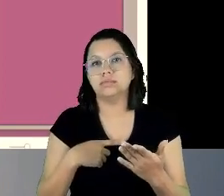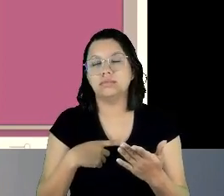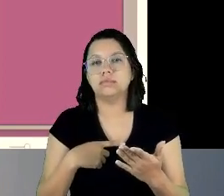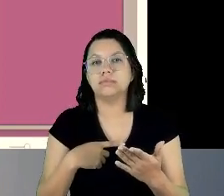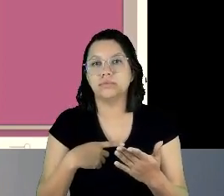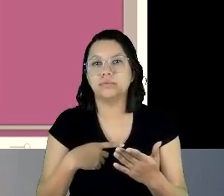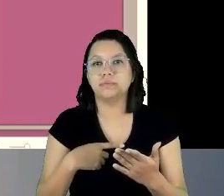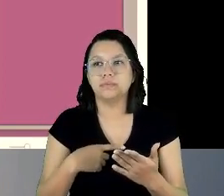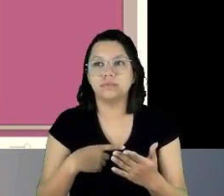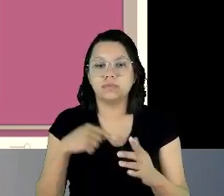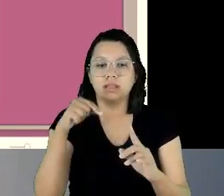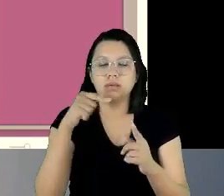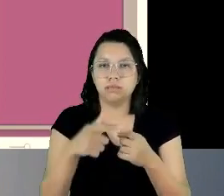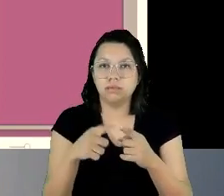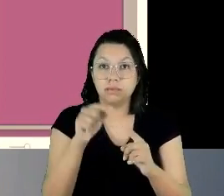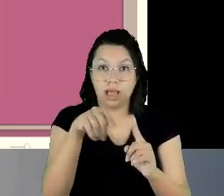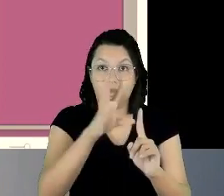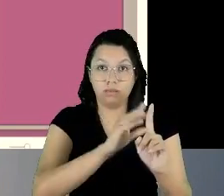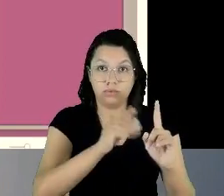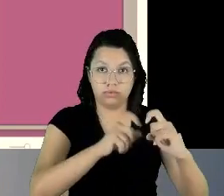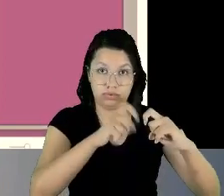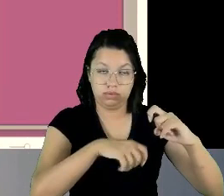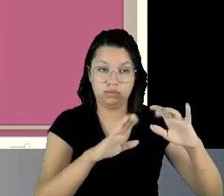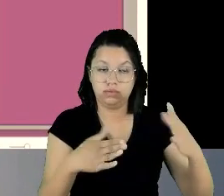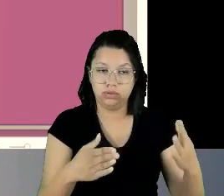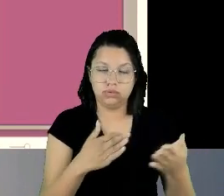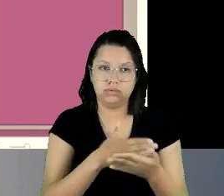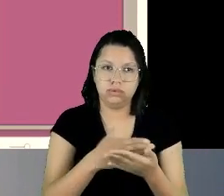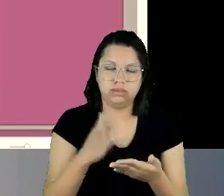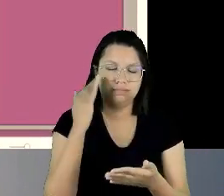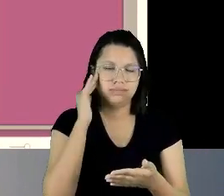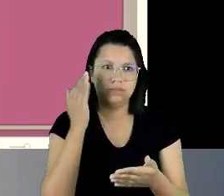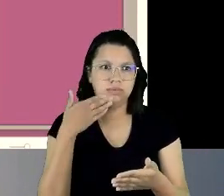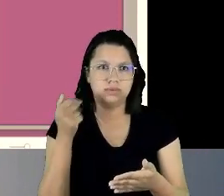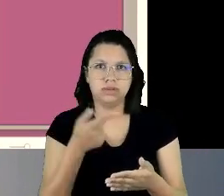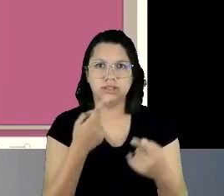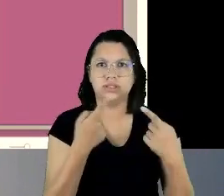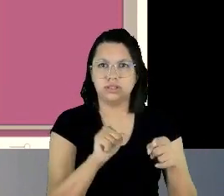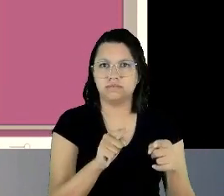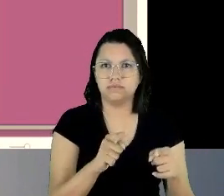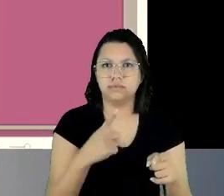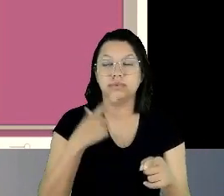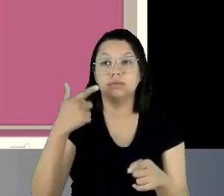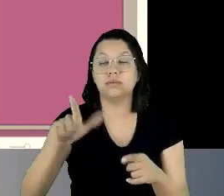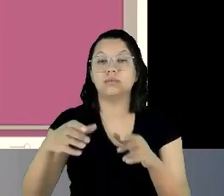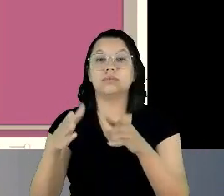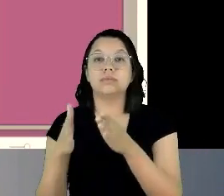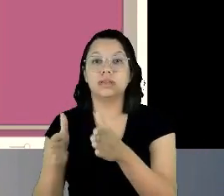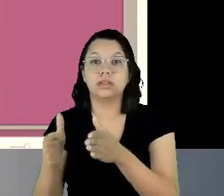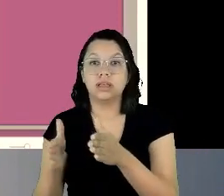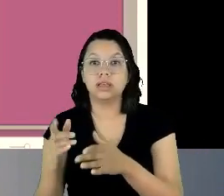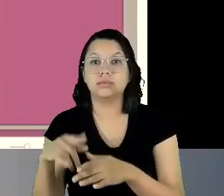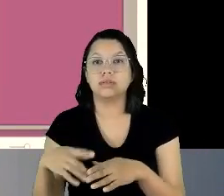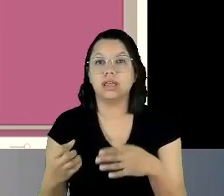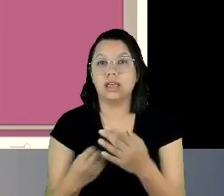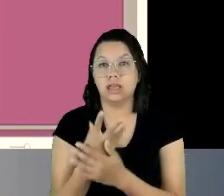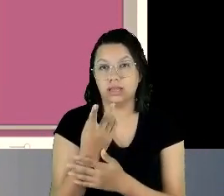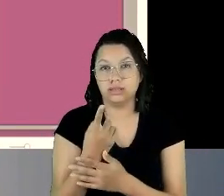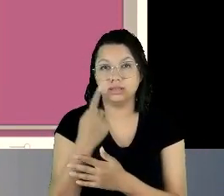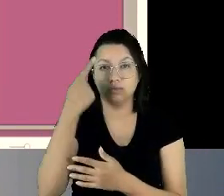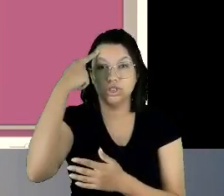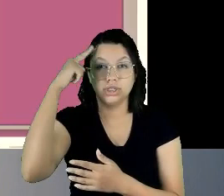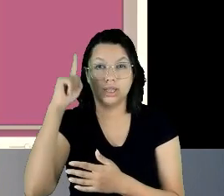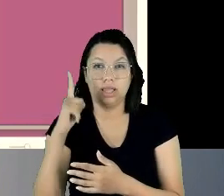problema que é a importunação sexual, e a gente começa a lapidar esse desafio. A gente tem uma outra etapa na jornada, que é a geração de ideias,